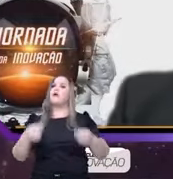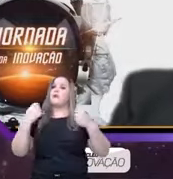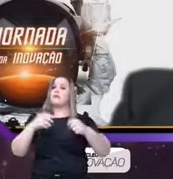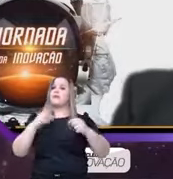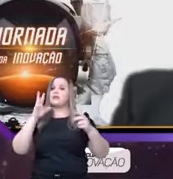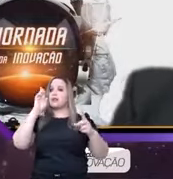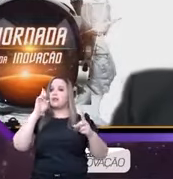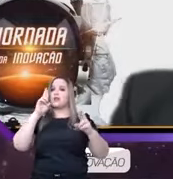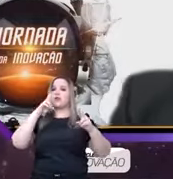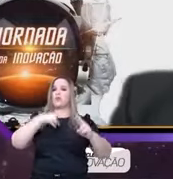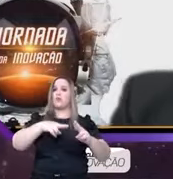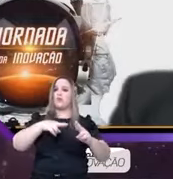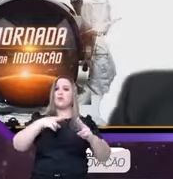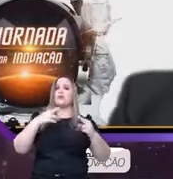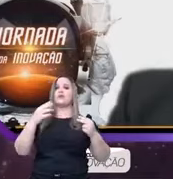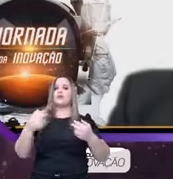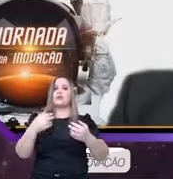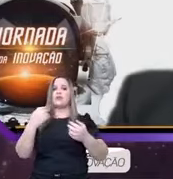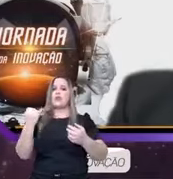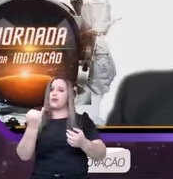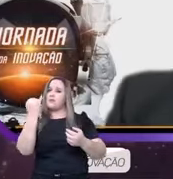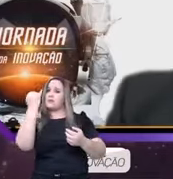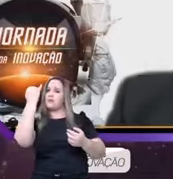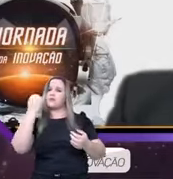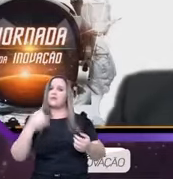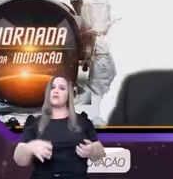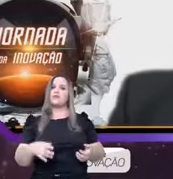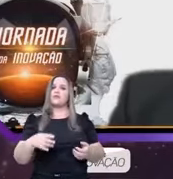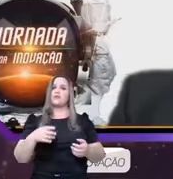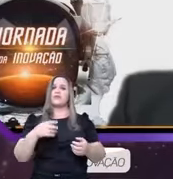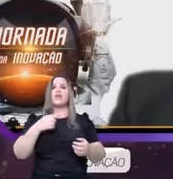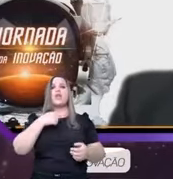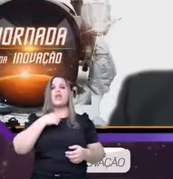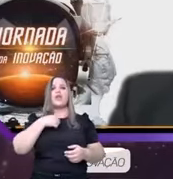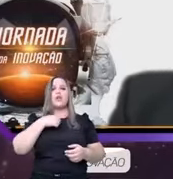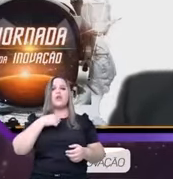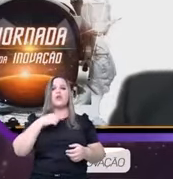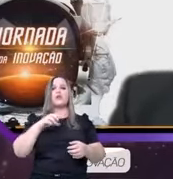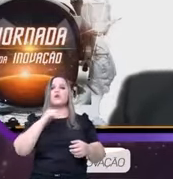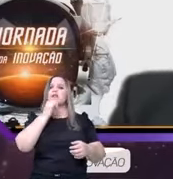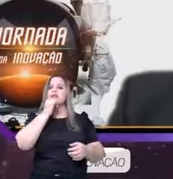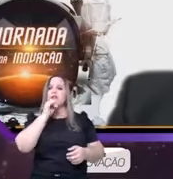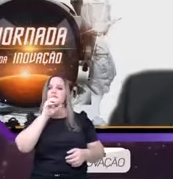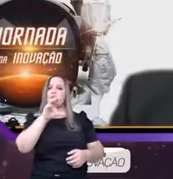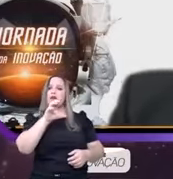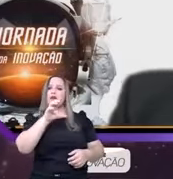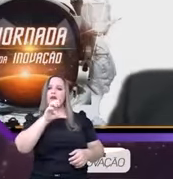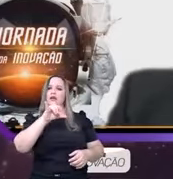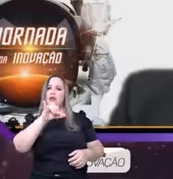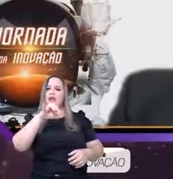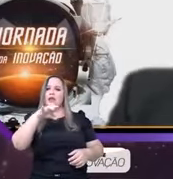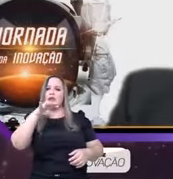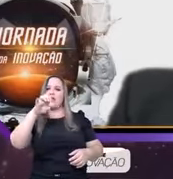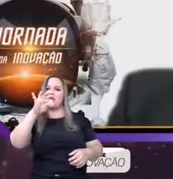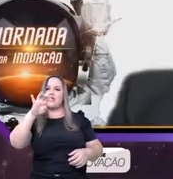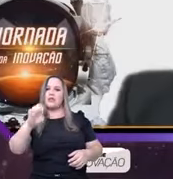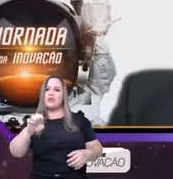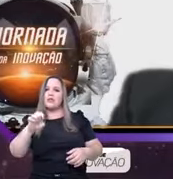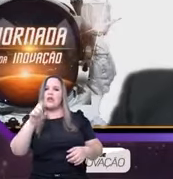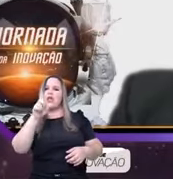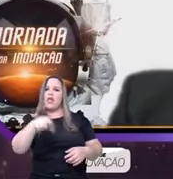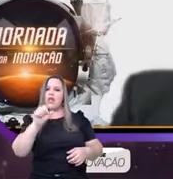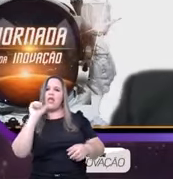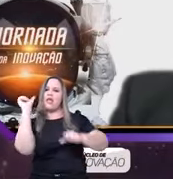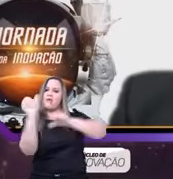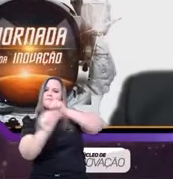boa intenção. Uma das formas que eu trato com um dos meus clientes é uma forma de reconhecimento de inovação. A inovação,